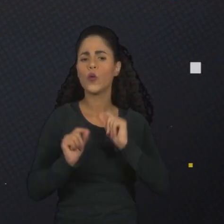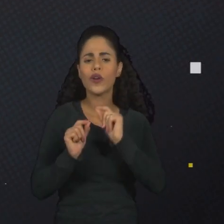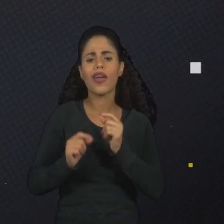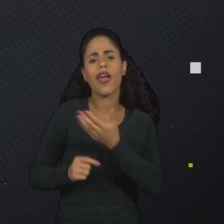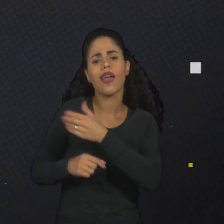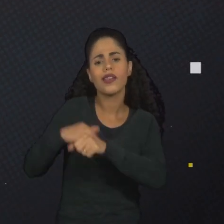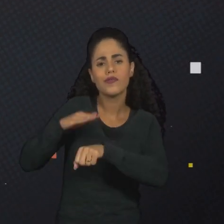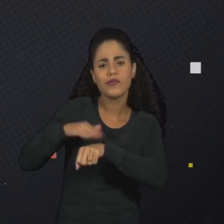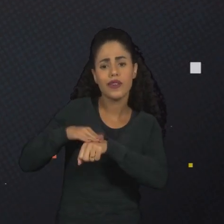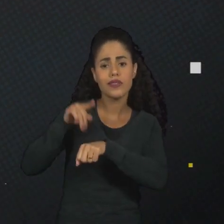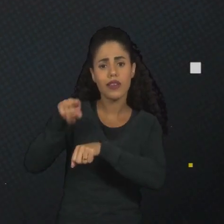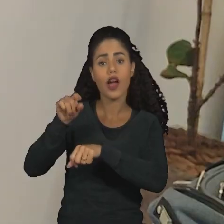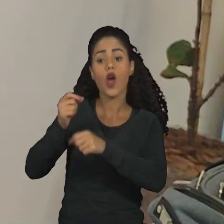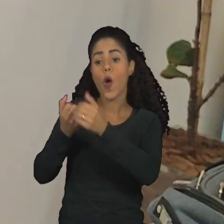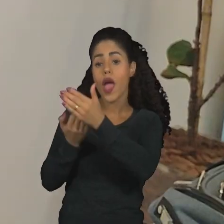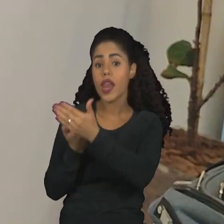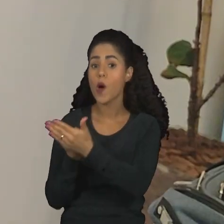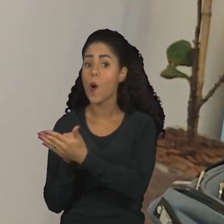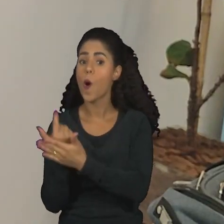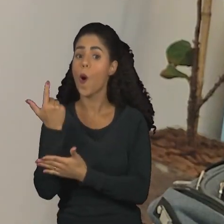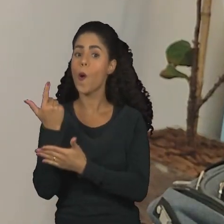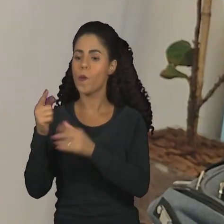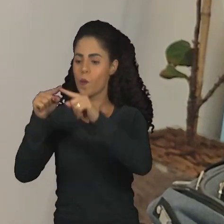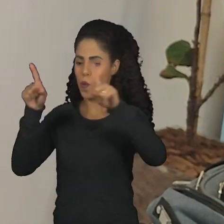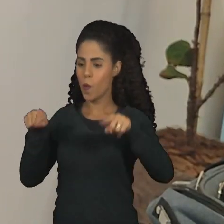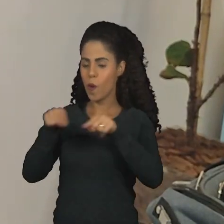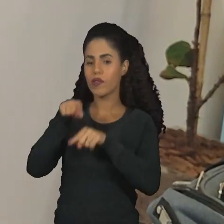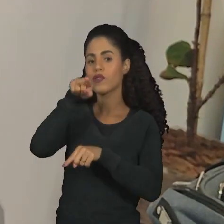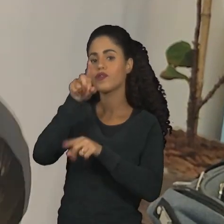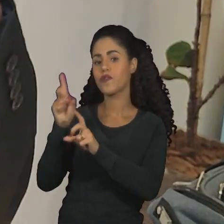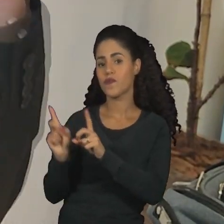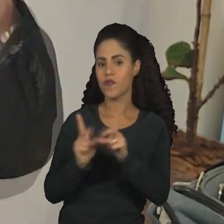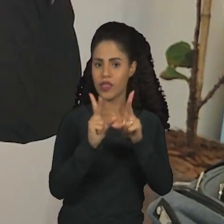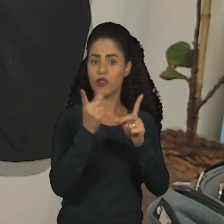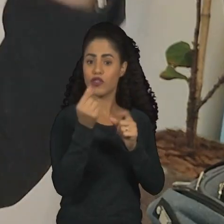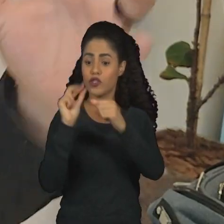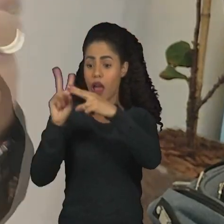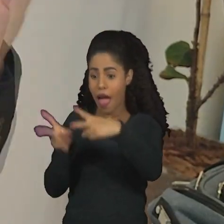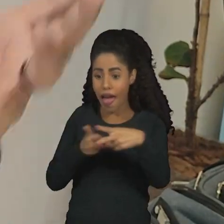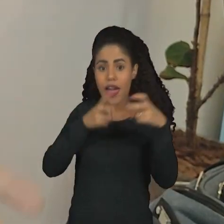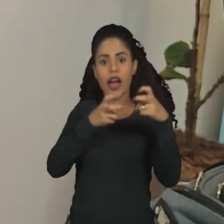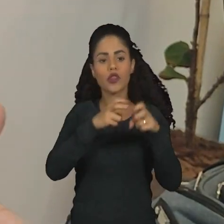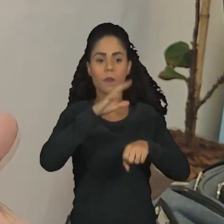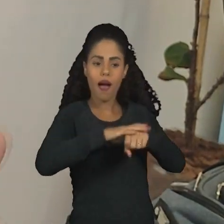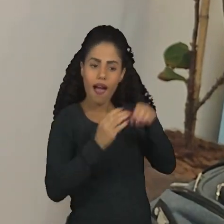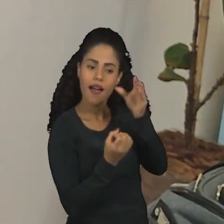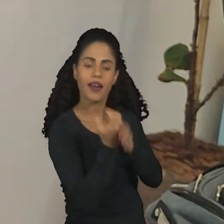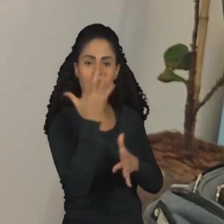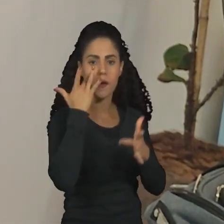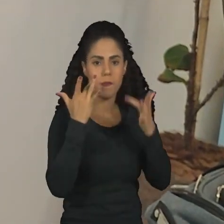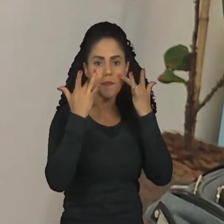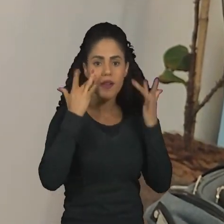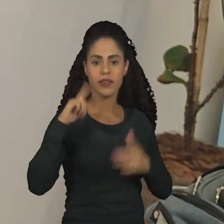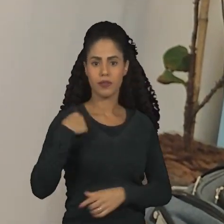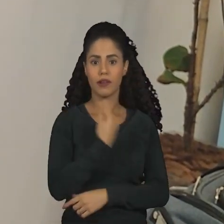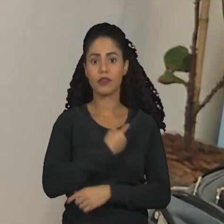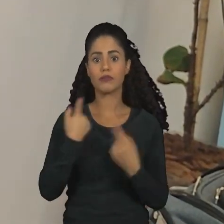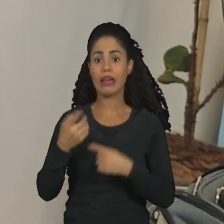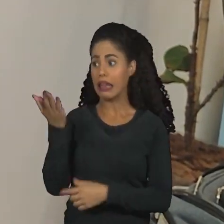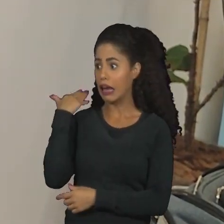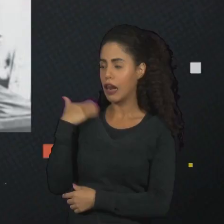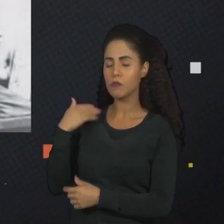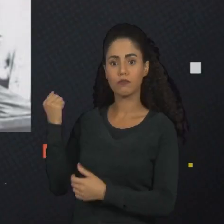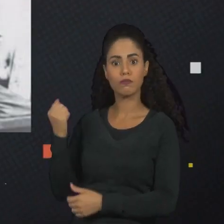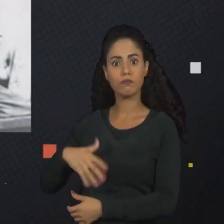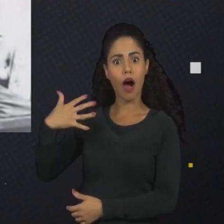da Augusta, comprou o quadro e foi um valor altíssimo para os nossos padrões ali naquele